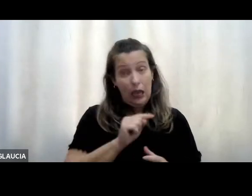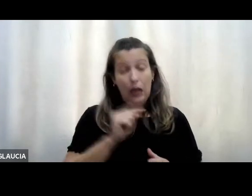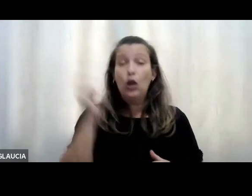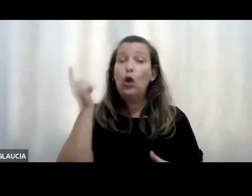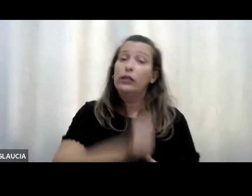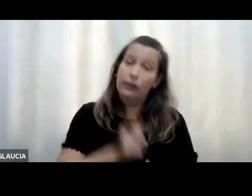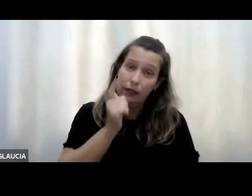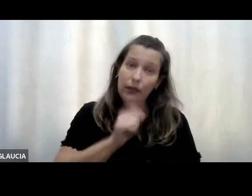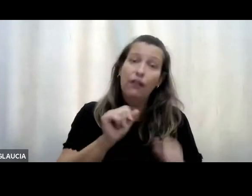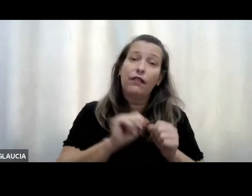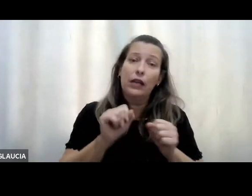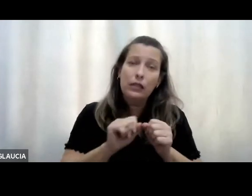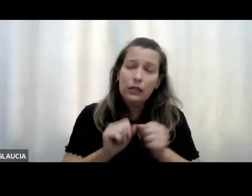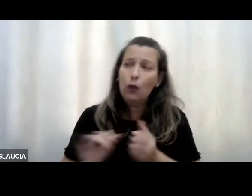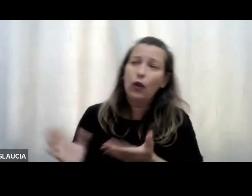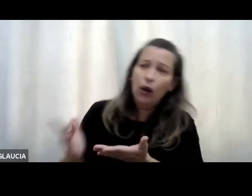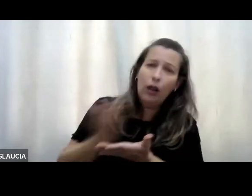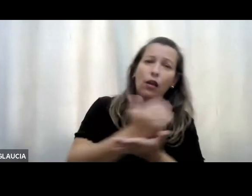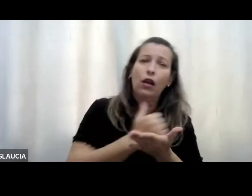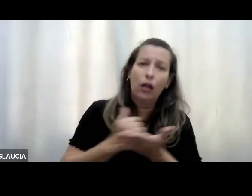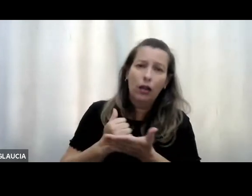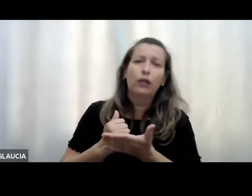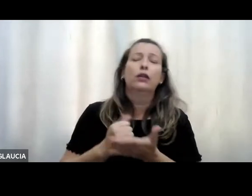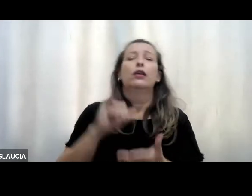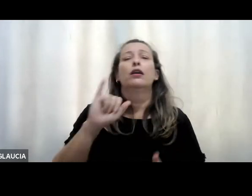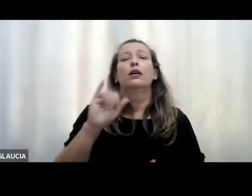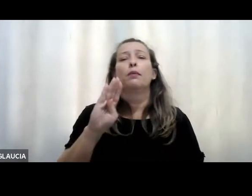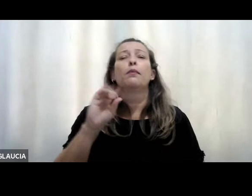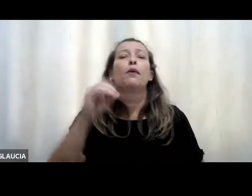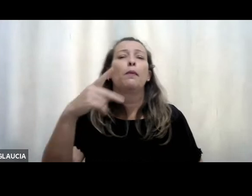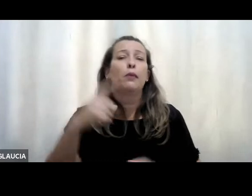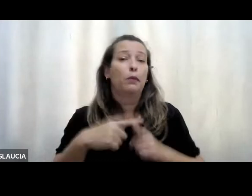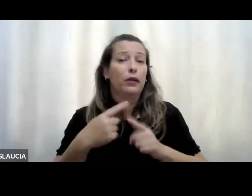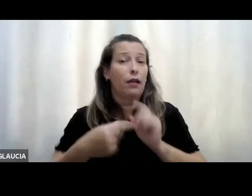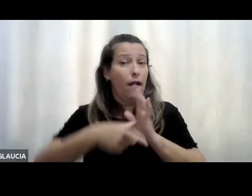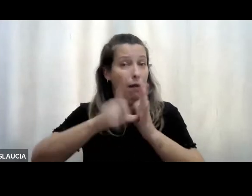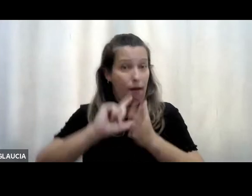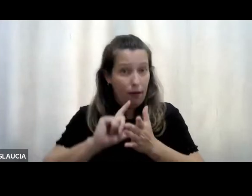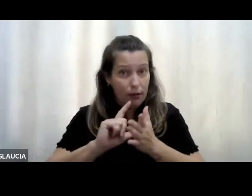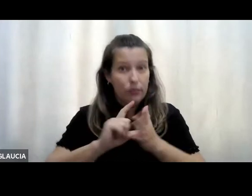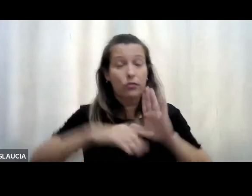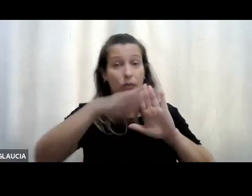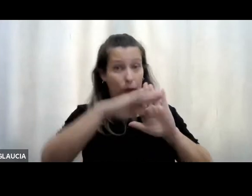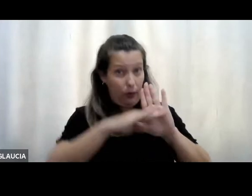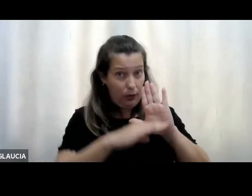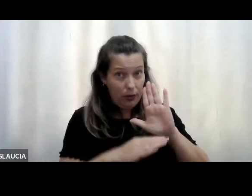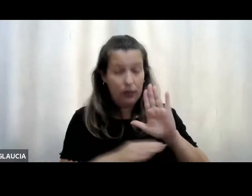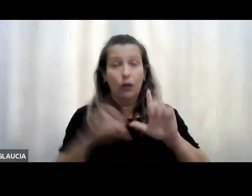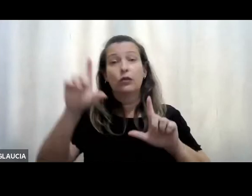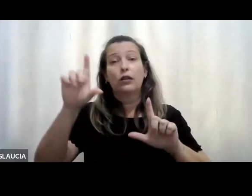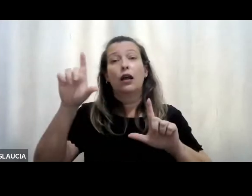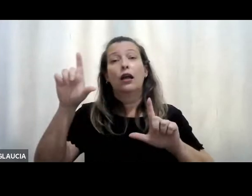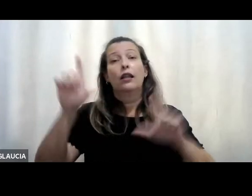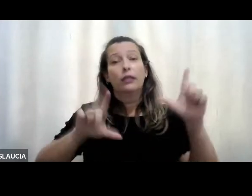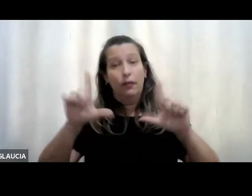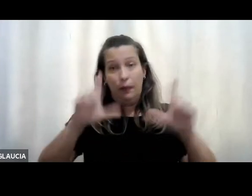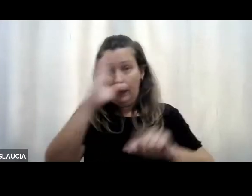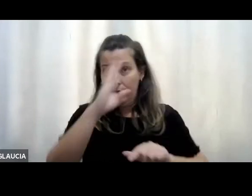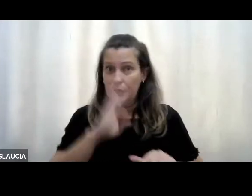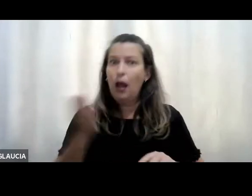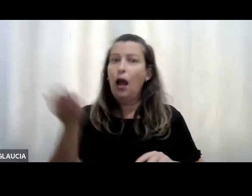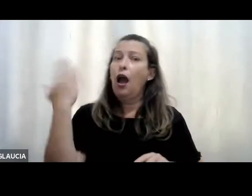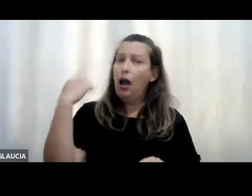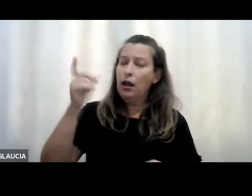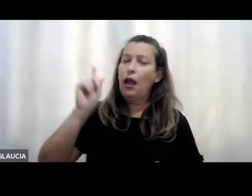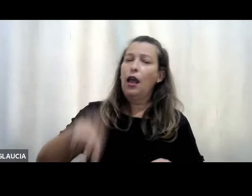fizesse medição de BOPE, porque até antes de estar na multiprogramação da TV Brasil, a gente só tinha recepção por antena parabólica, o